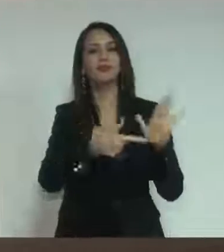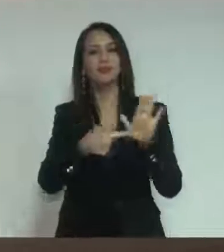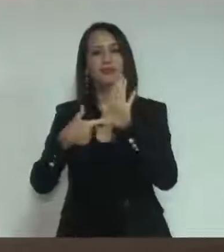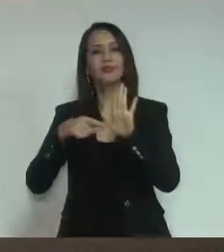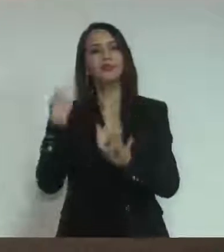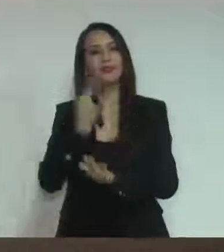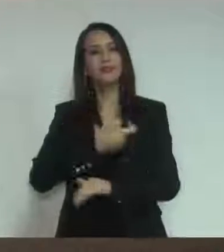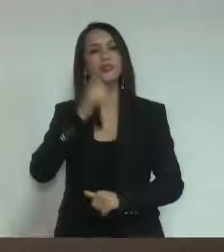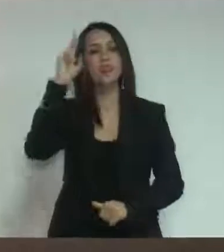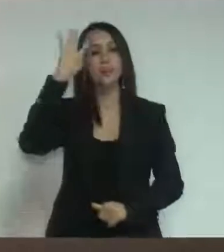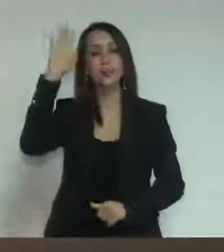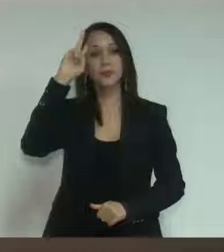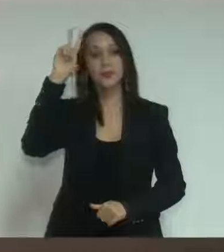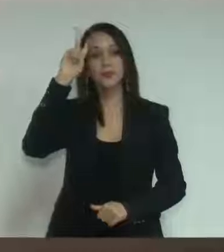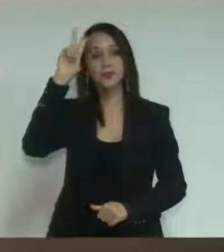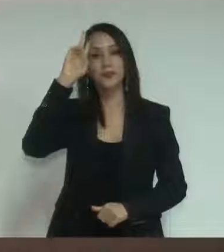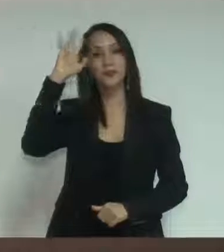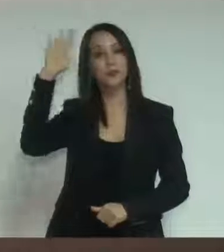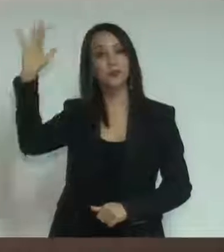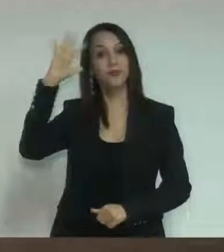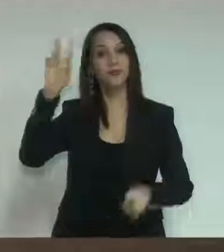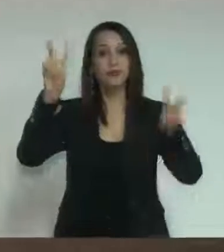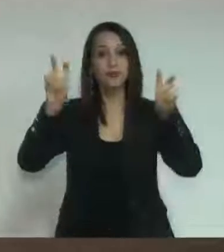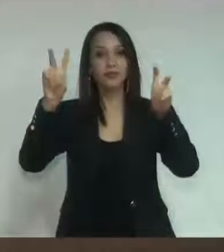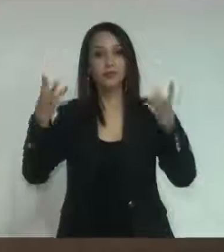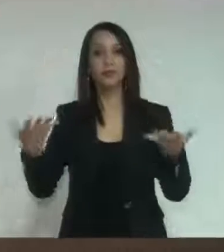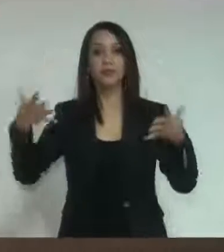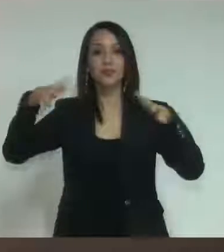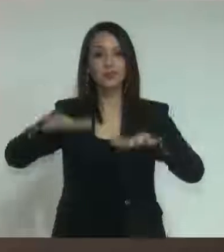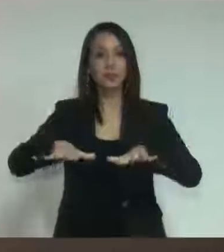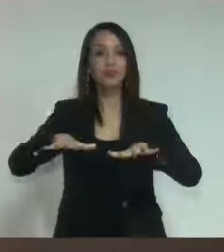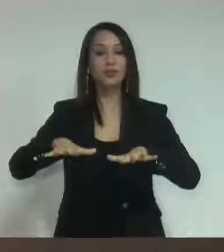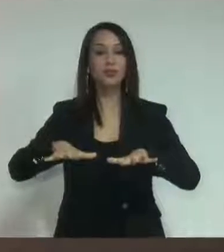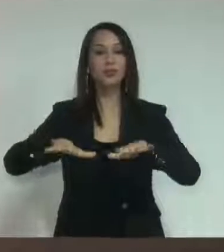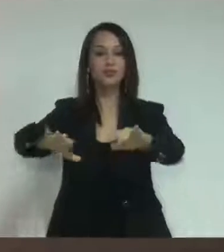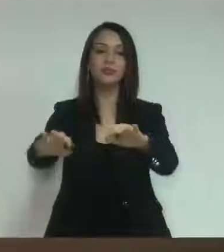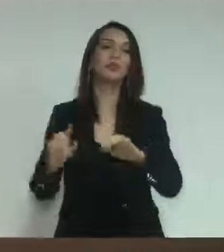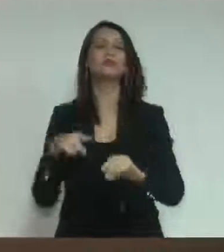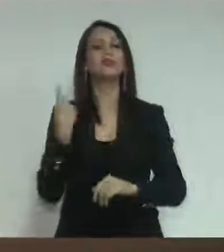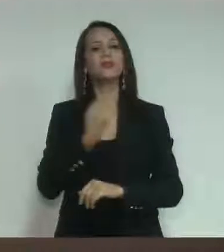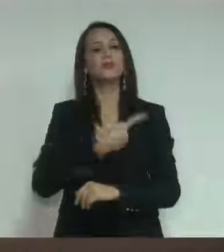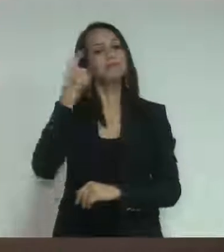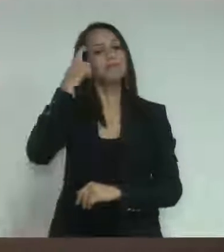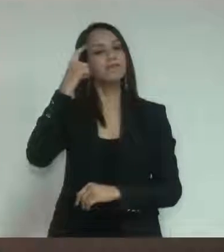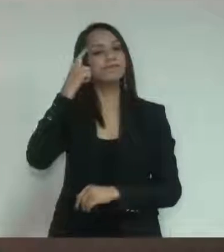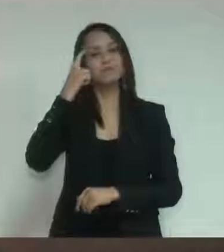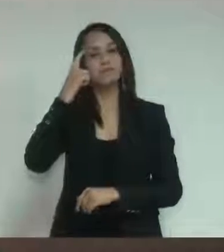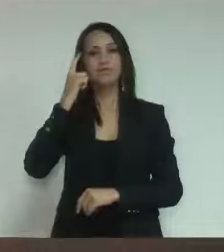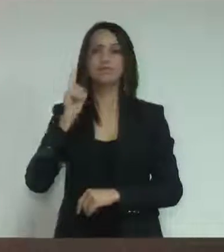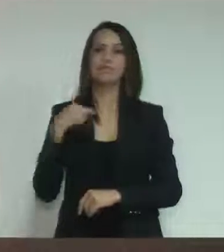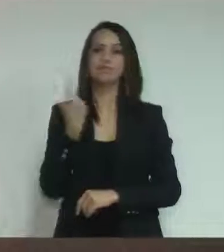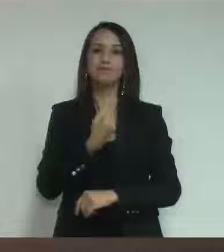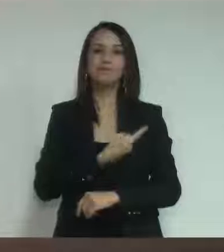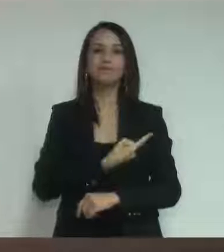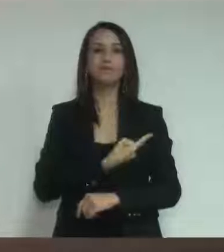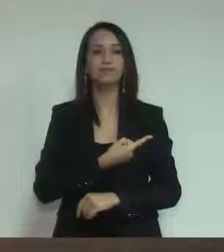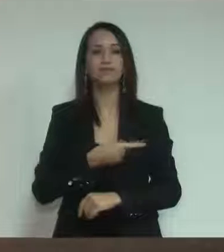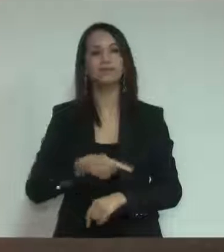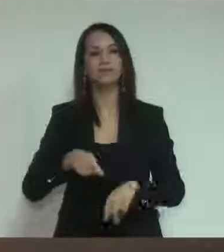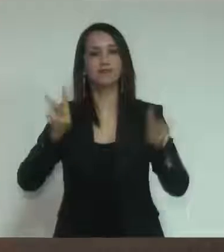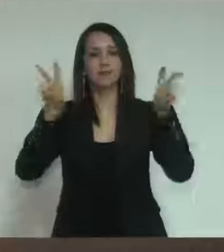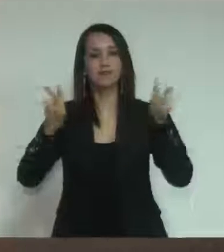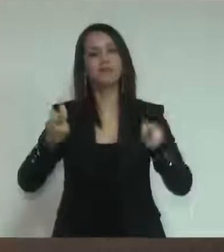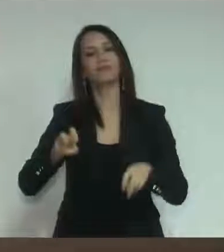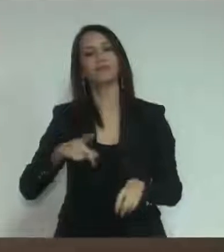gente refletir um pouquinho a questão da inclusão, e aí eu trouxe para a gente pensar e a gente levar adiante essas questões.